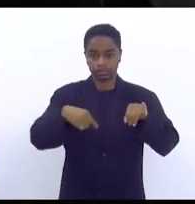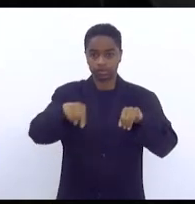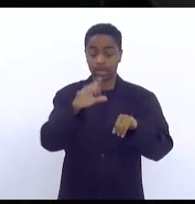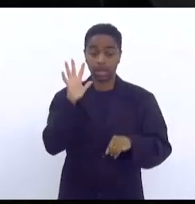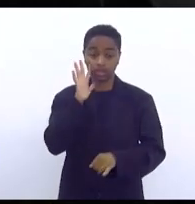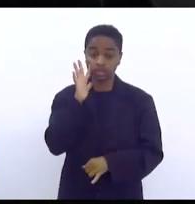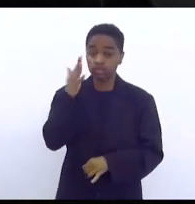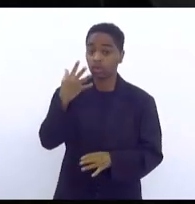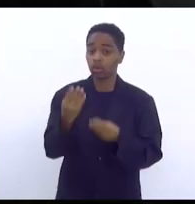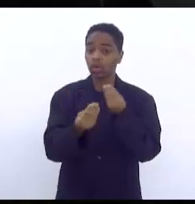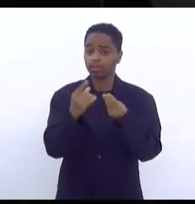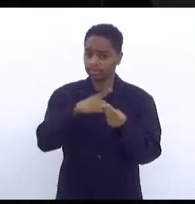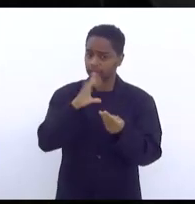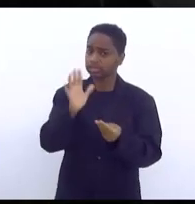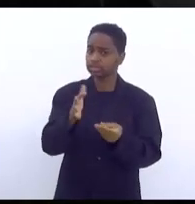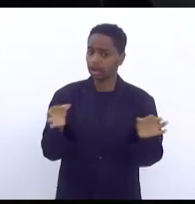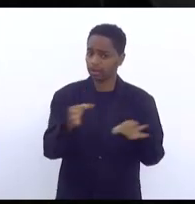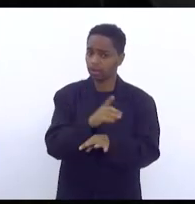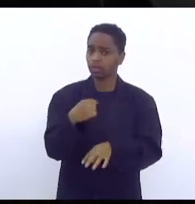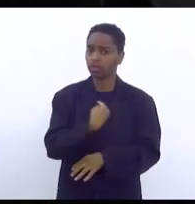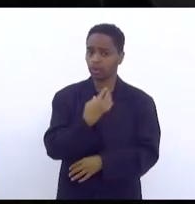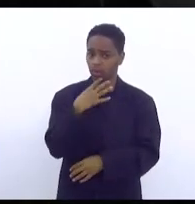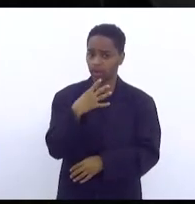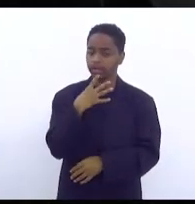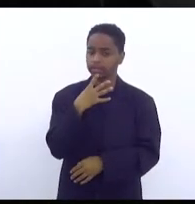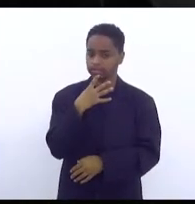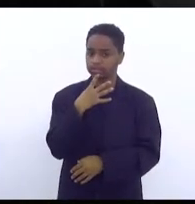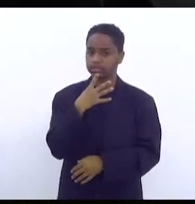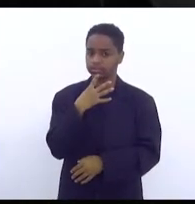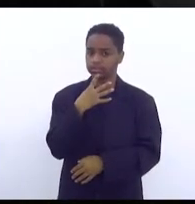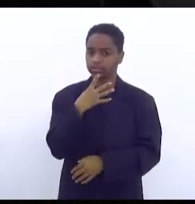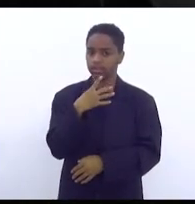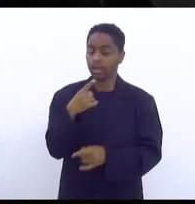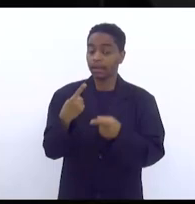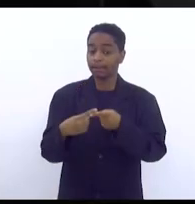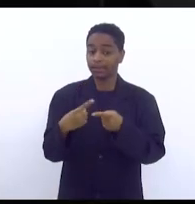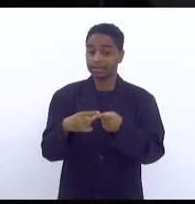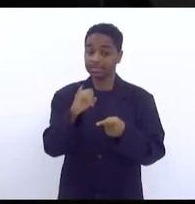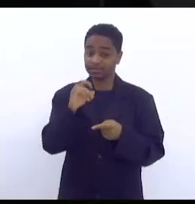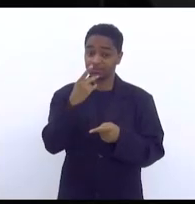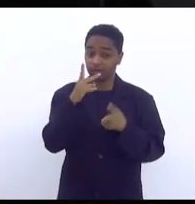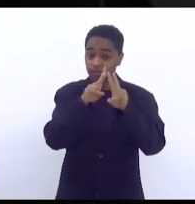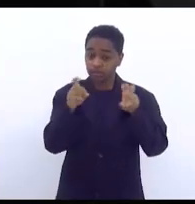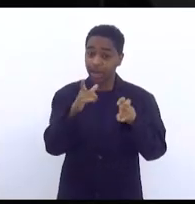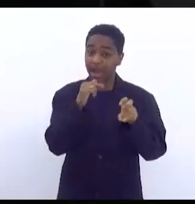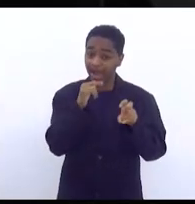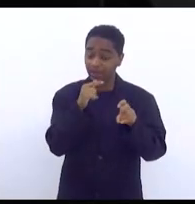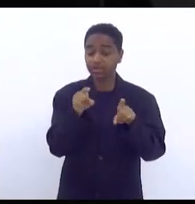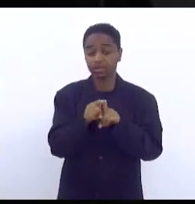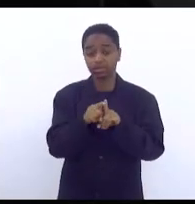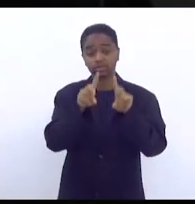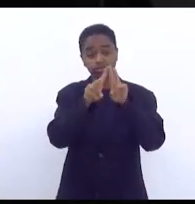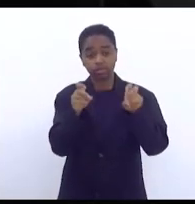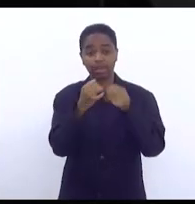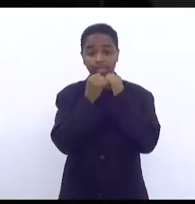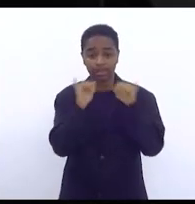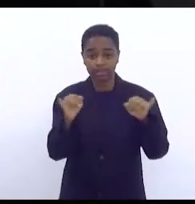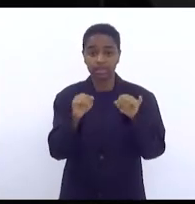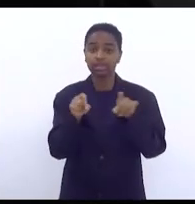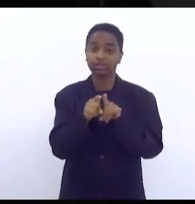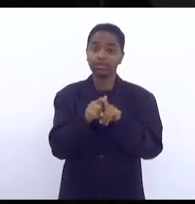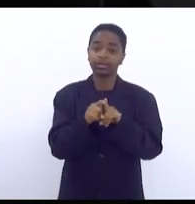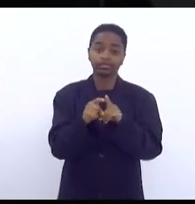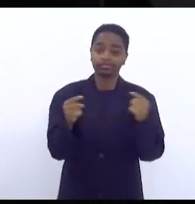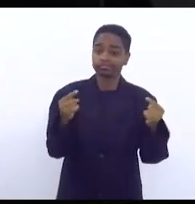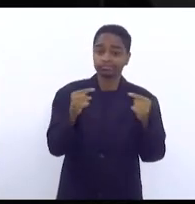solução ela existe porque a gente já conhece né Teresa porque não se fala quando se fala de água se fala de energia e quando se fala de energia se fala de